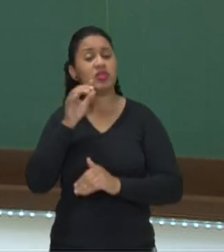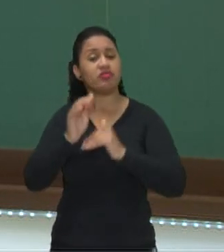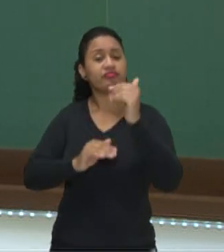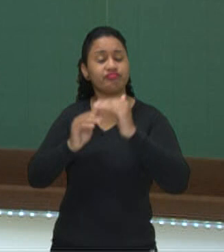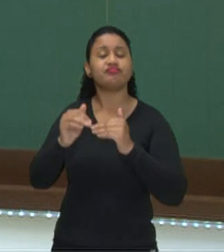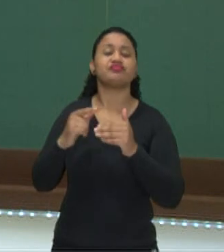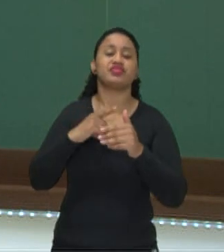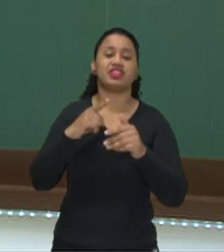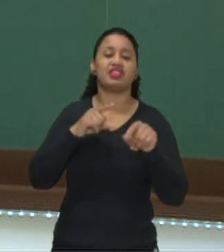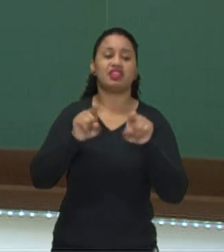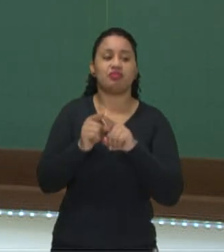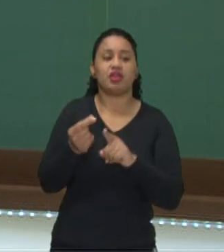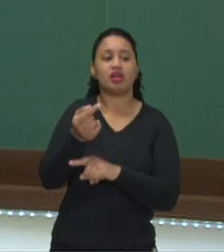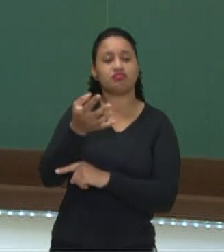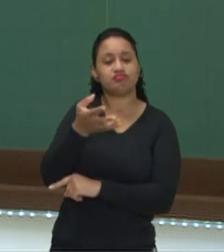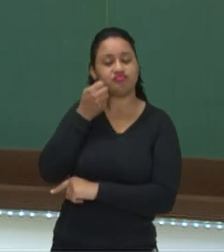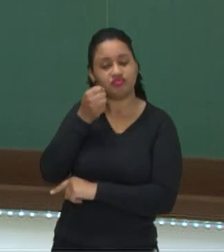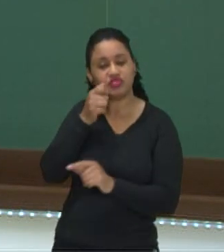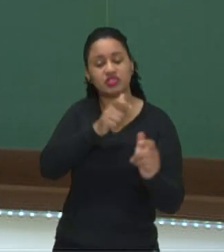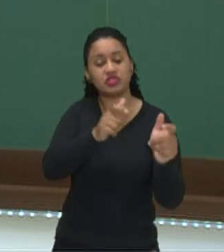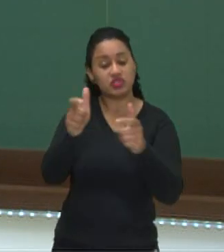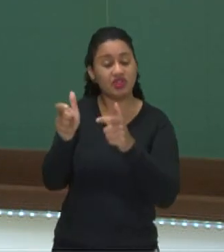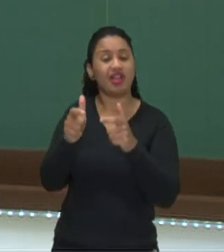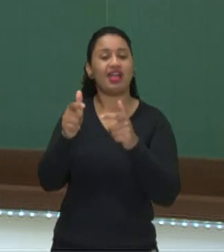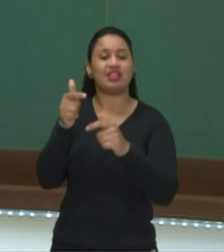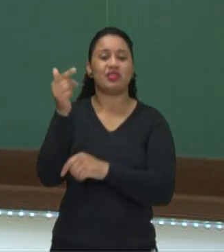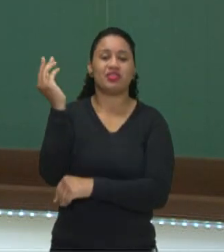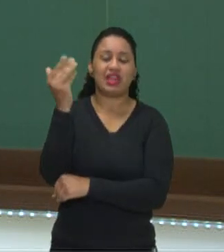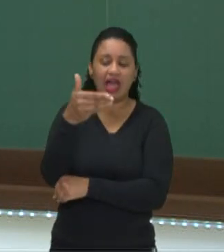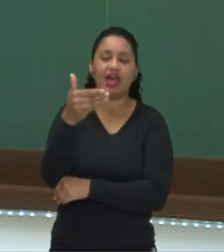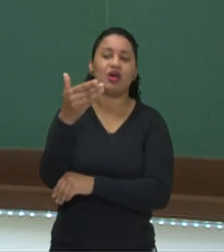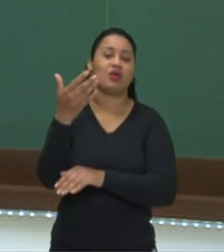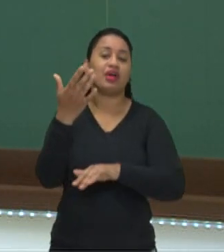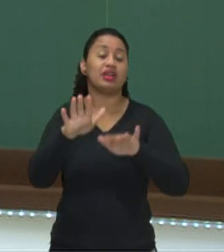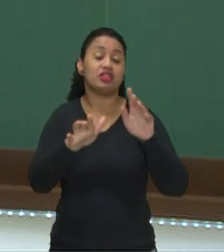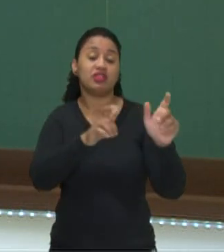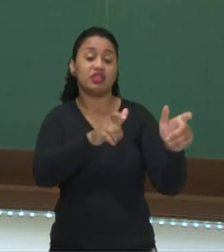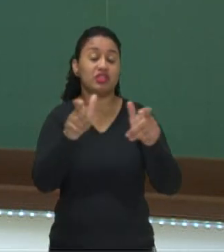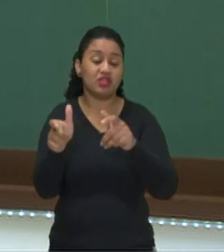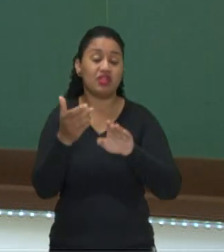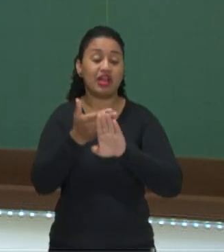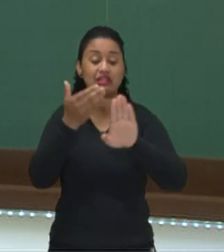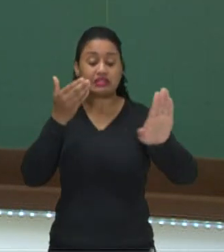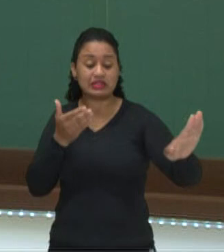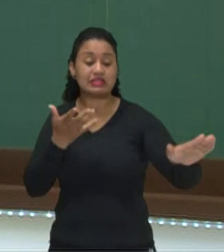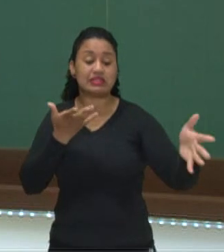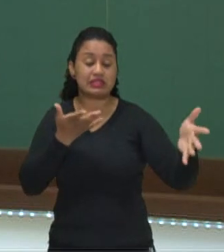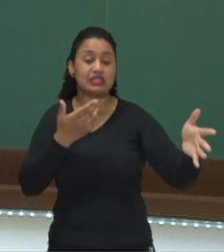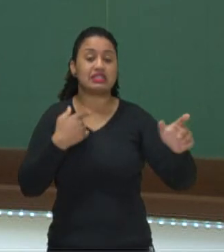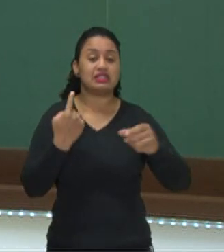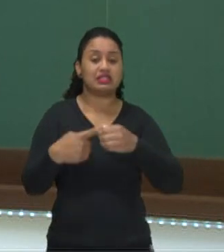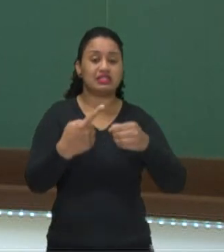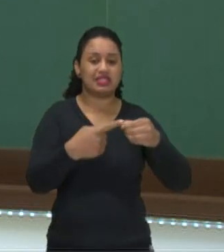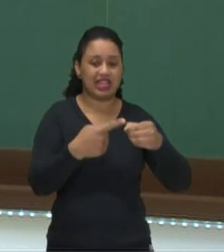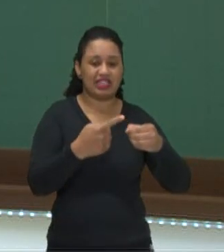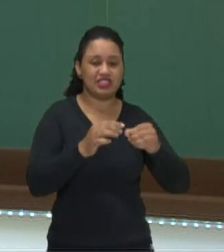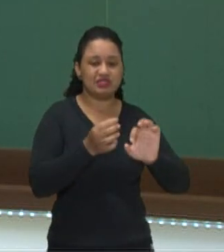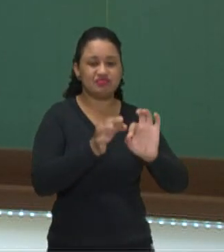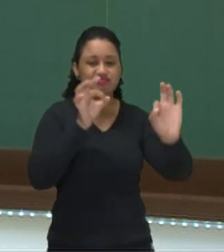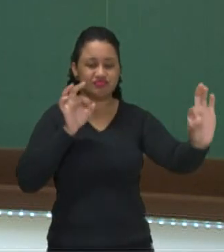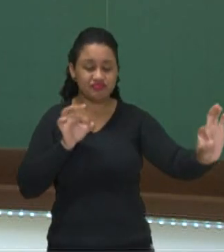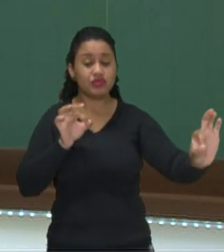gera muito lucro ali para setores hoteleiros, às vezes de regiões um pouquinho mais afastadas, cidades do interior